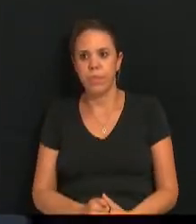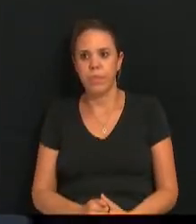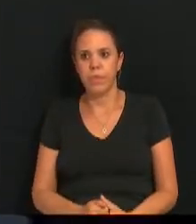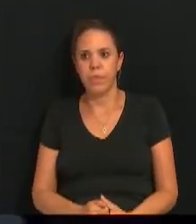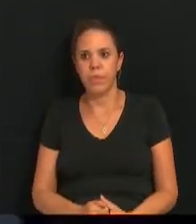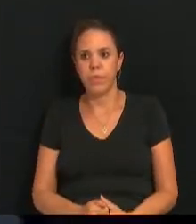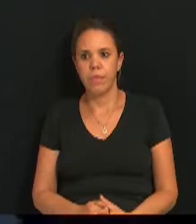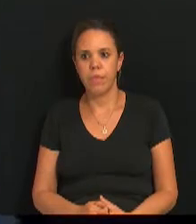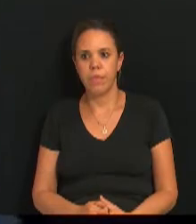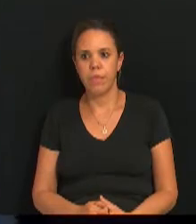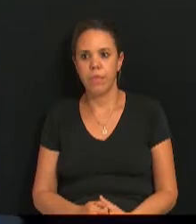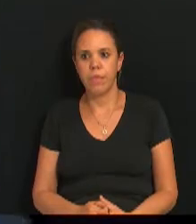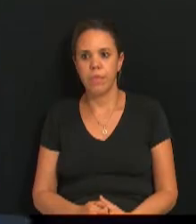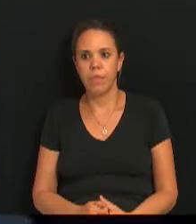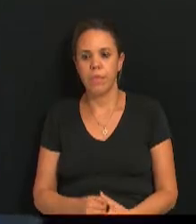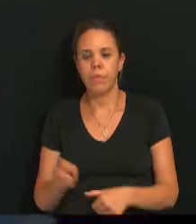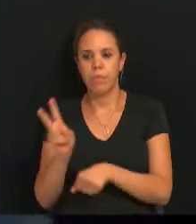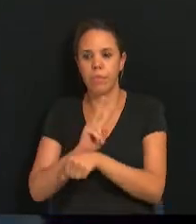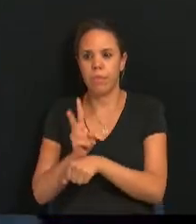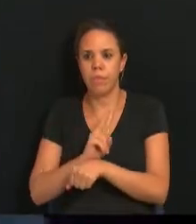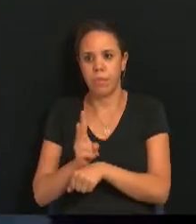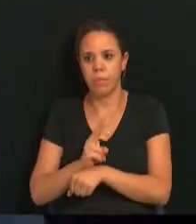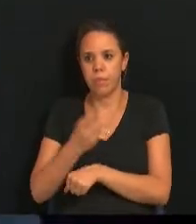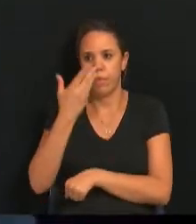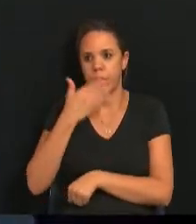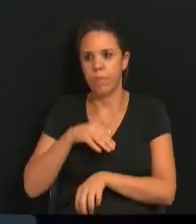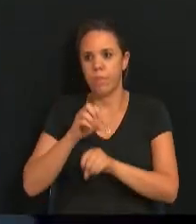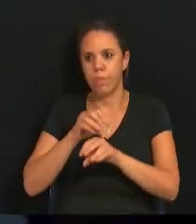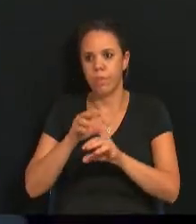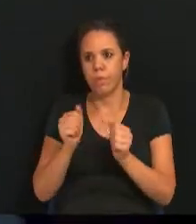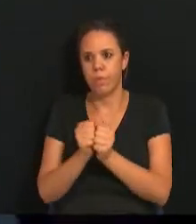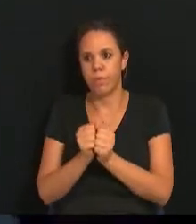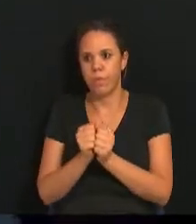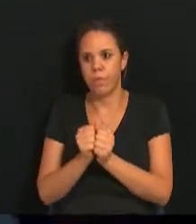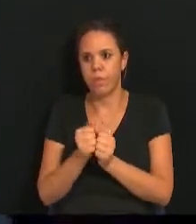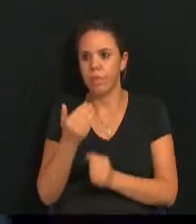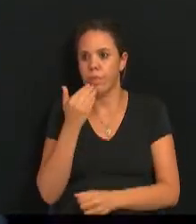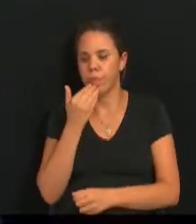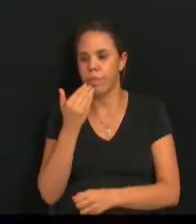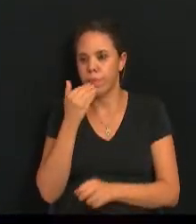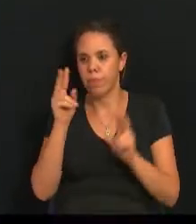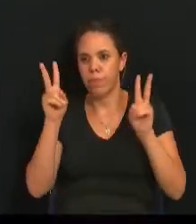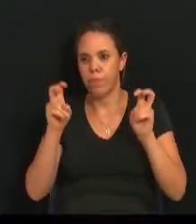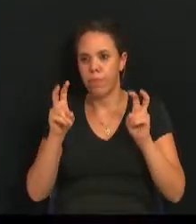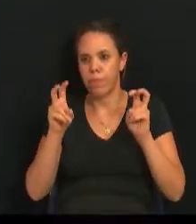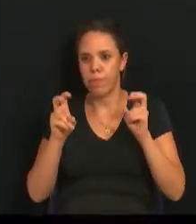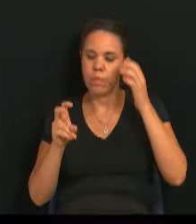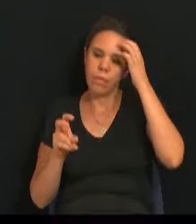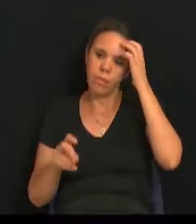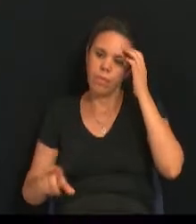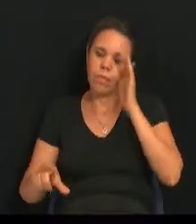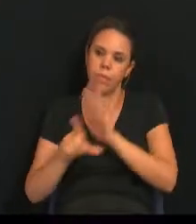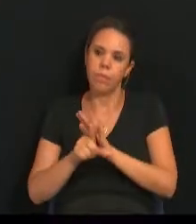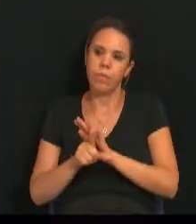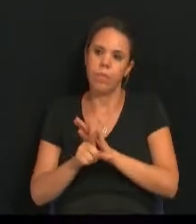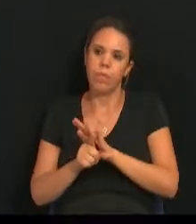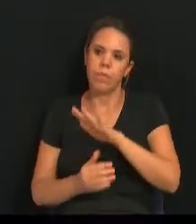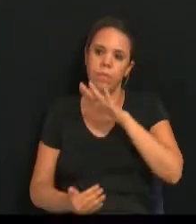dos agentes e monitores da educação infantil. Junto aqui, foi me pedido para estar tratando da questão da lei do piso, que é